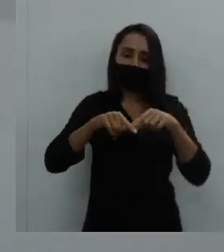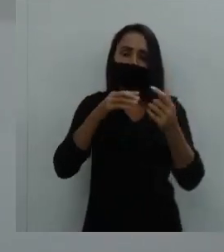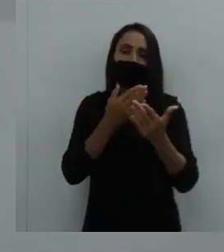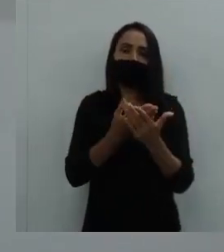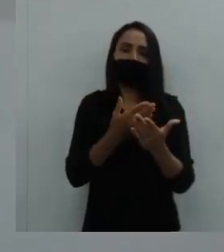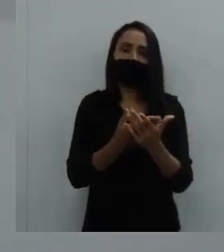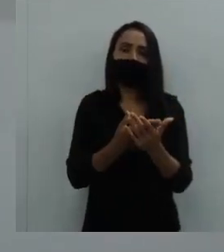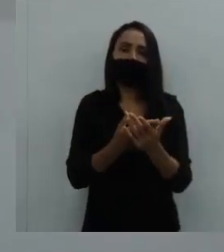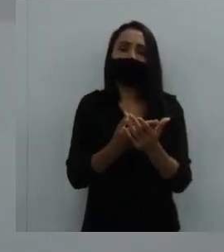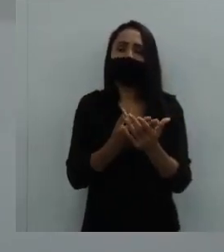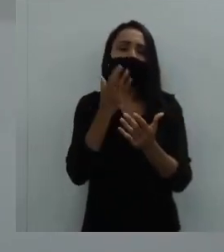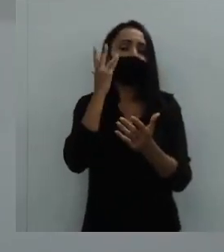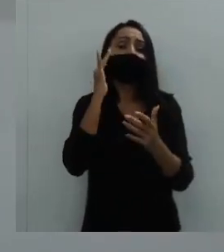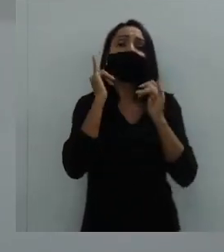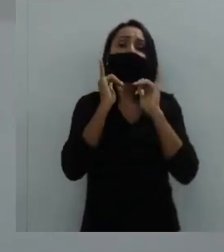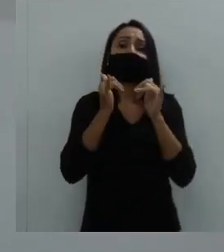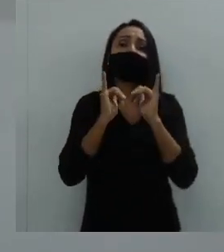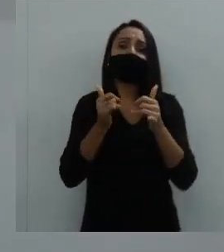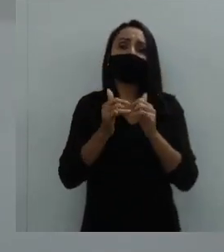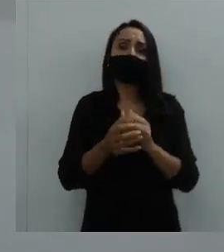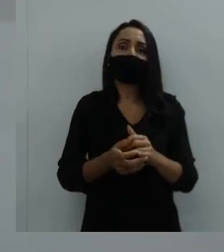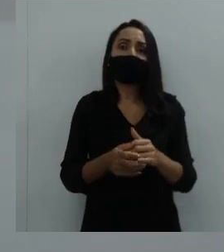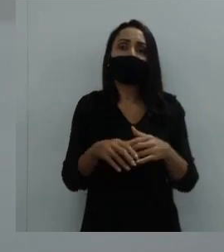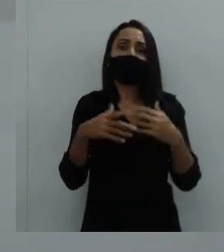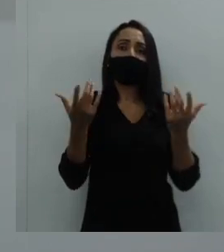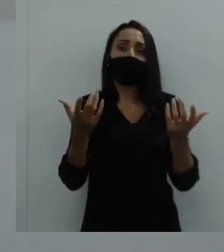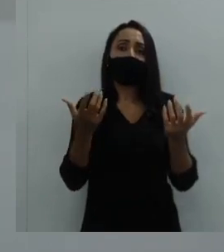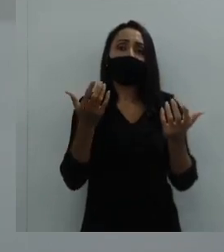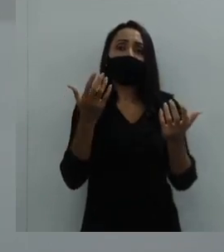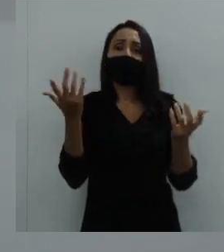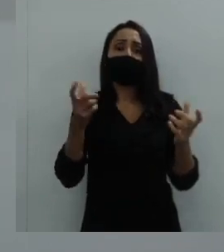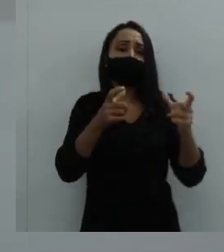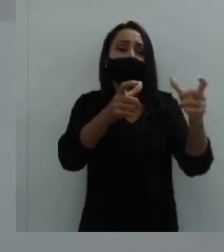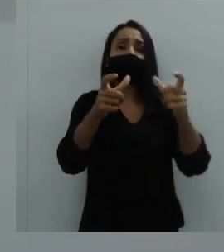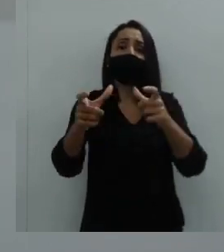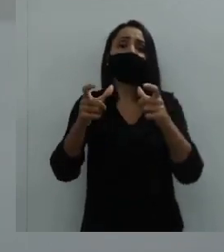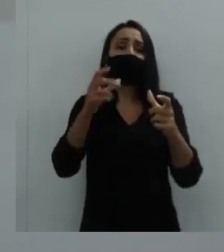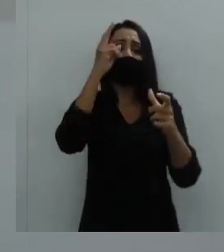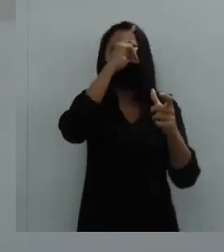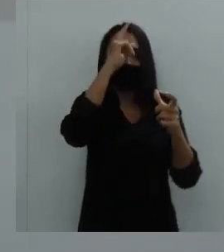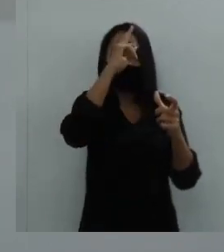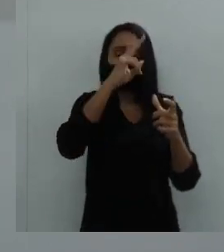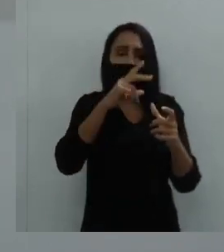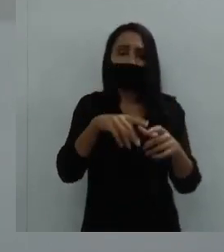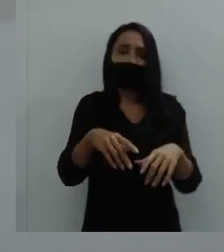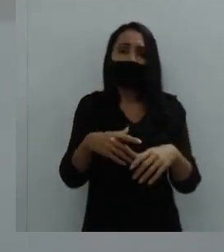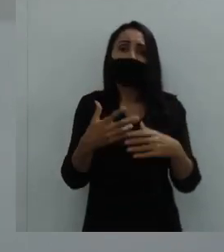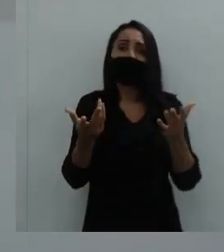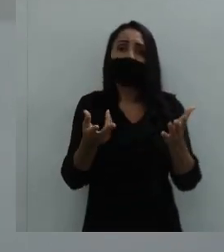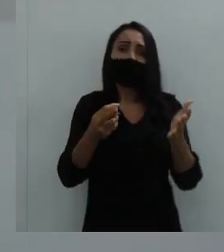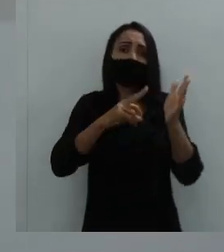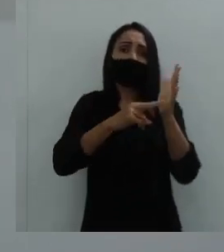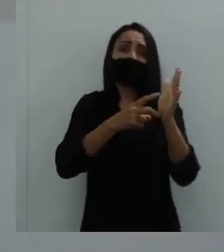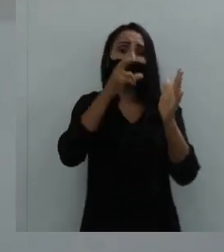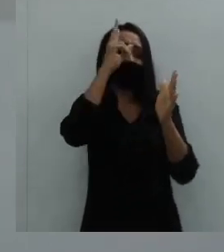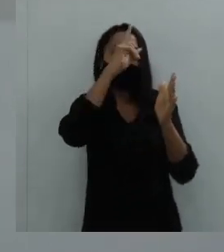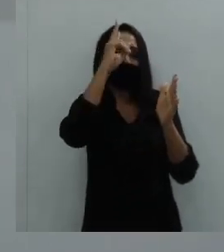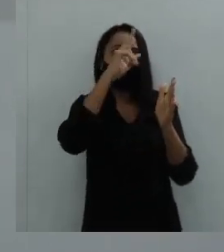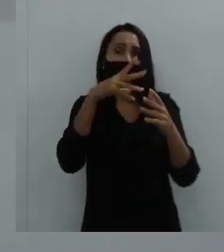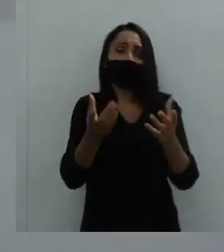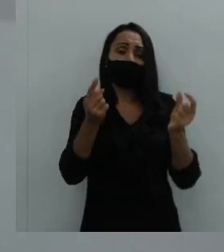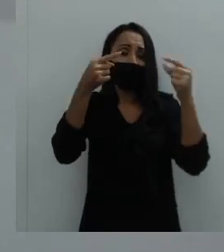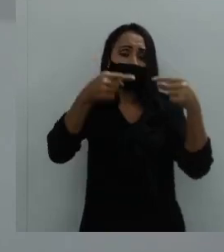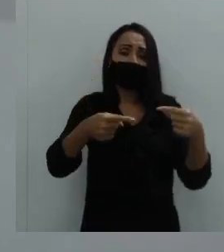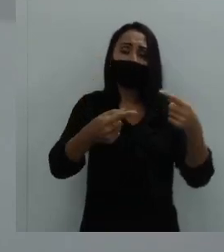é o narrador, quando e onde se passa a história, qual o enredo, qual é a trama, o